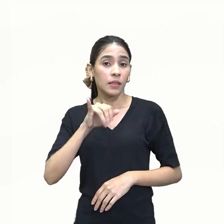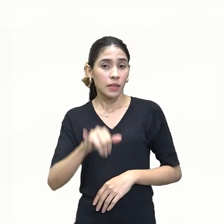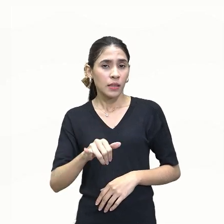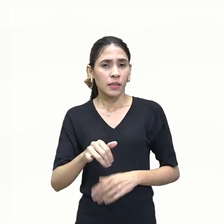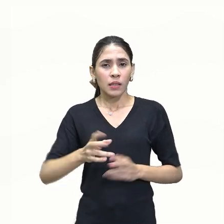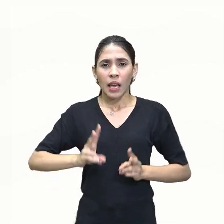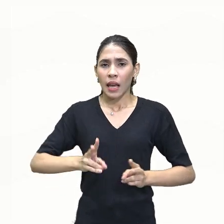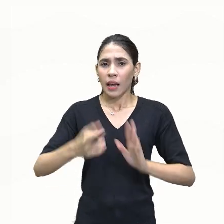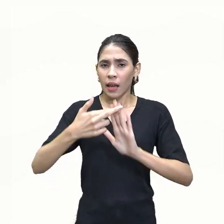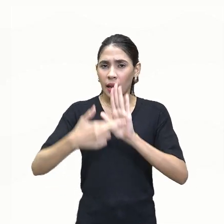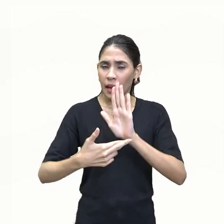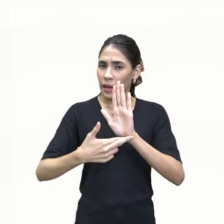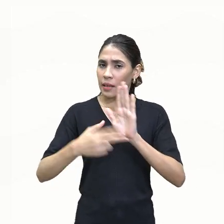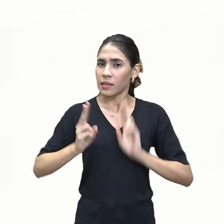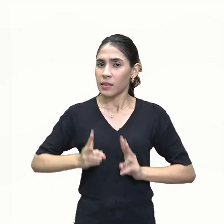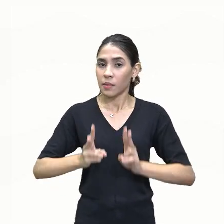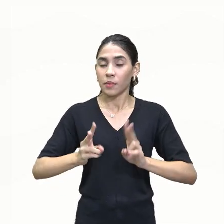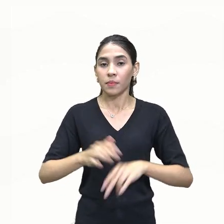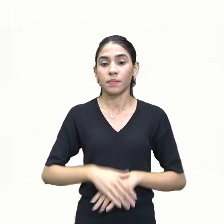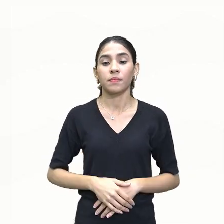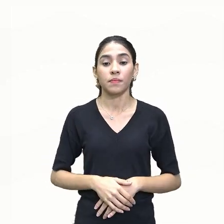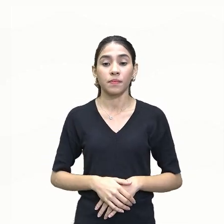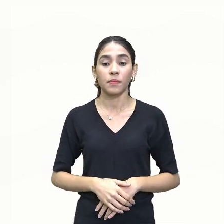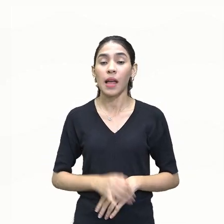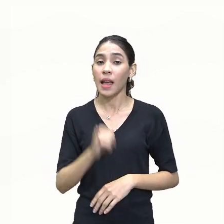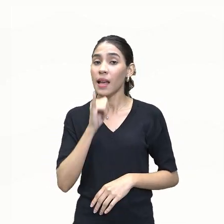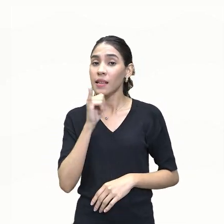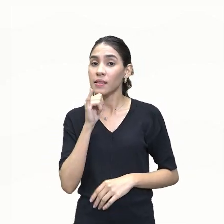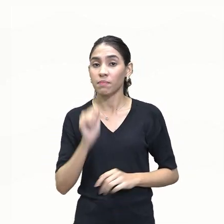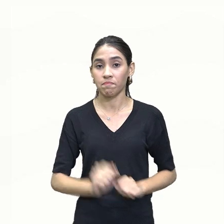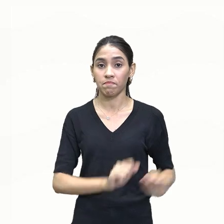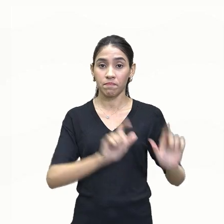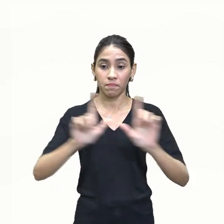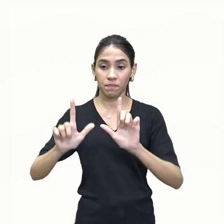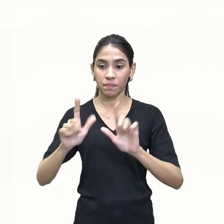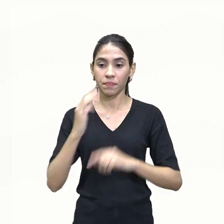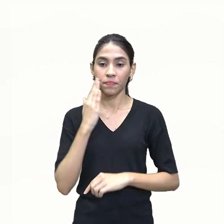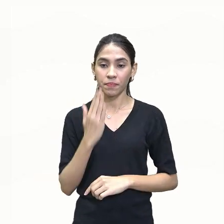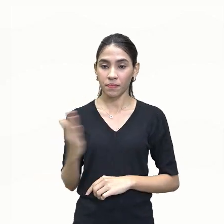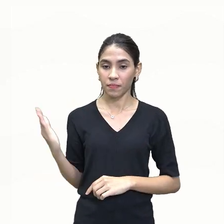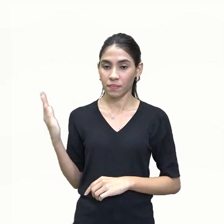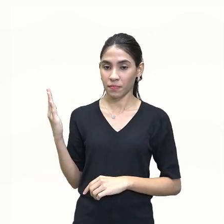dessa forma, professora? Olha só, então, aqui a nossa próxima cartela.